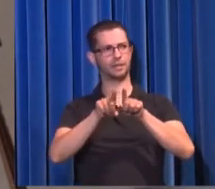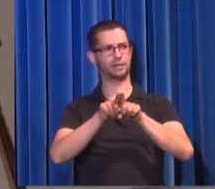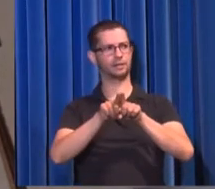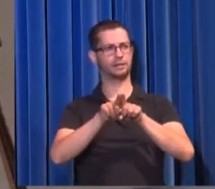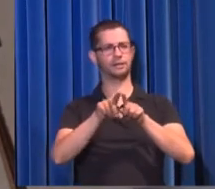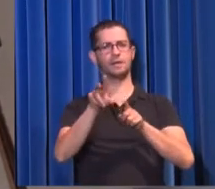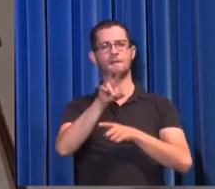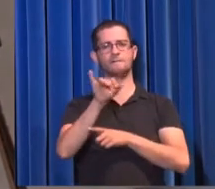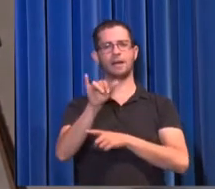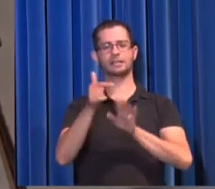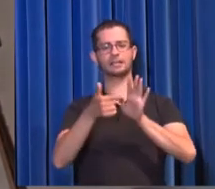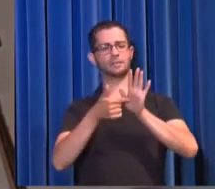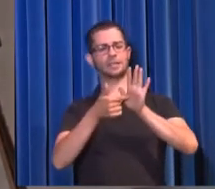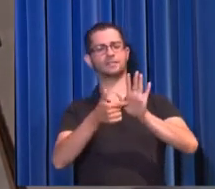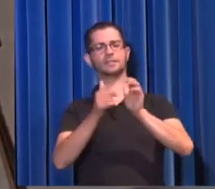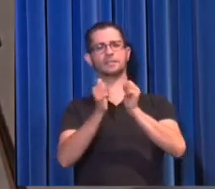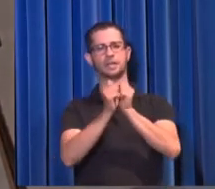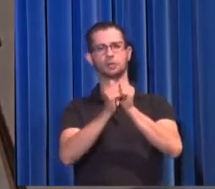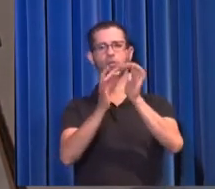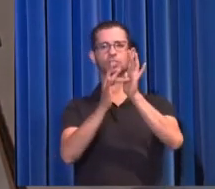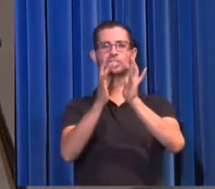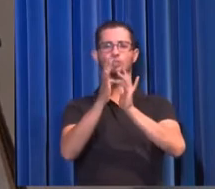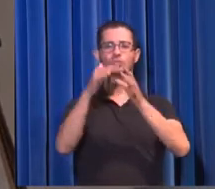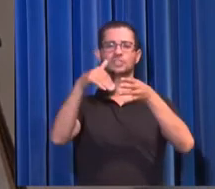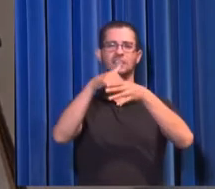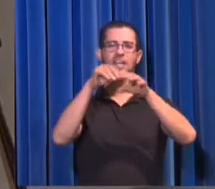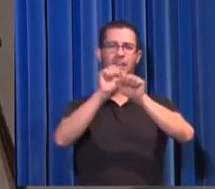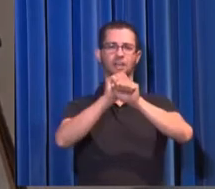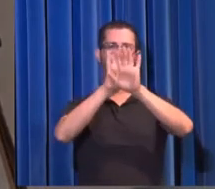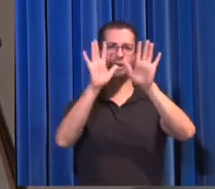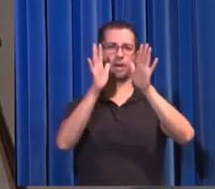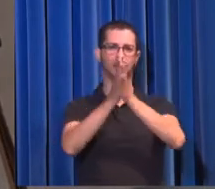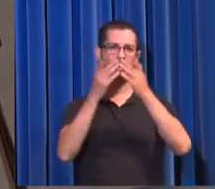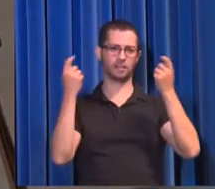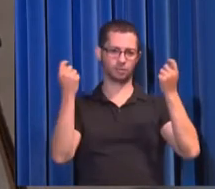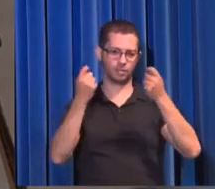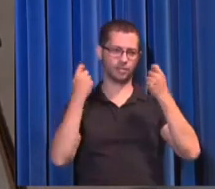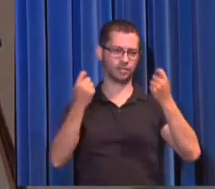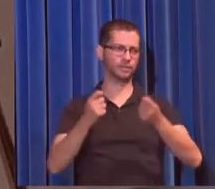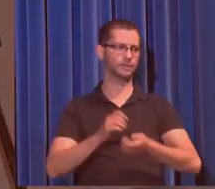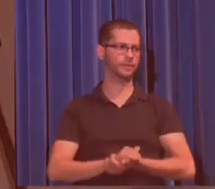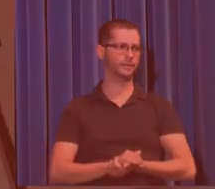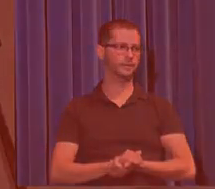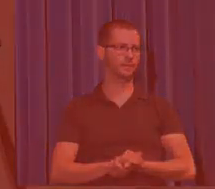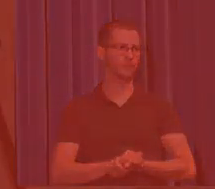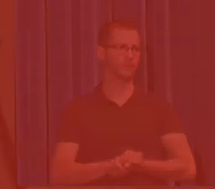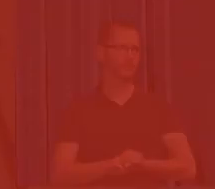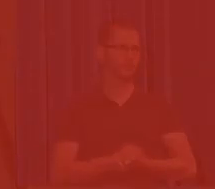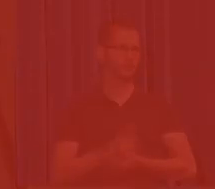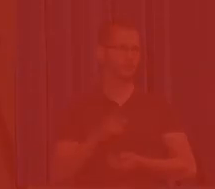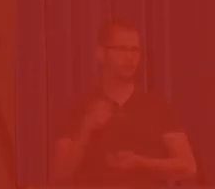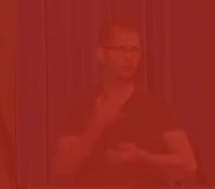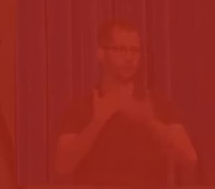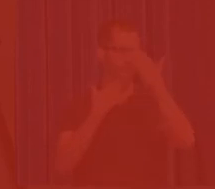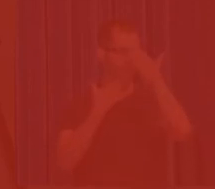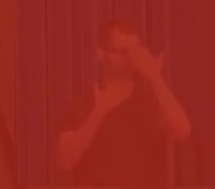seres manifestados com ele em glória aleluia E aí